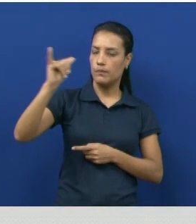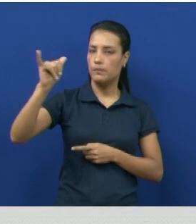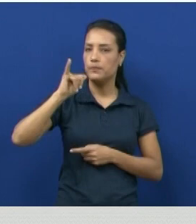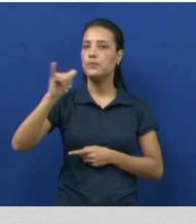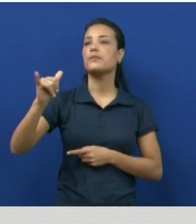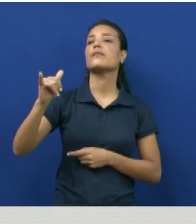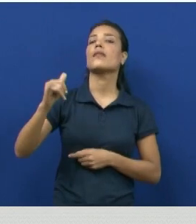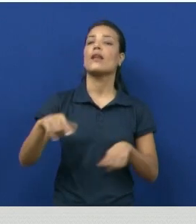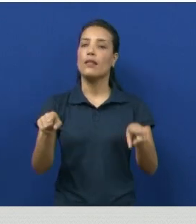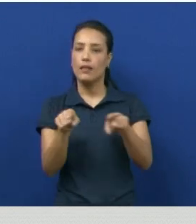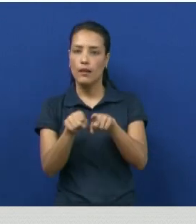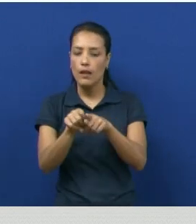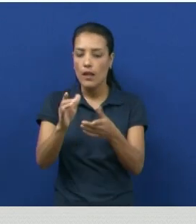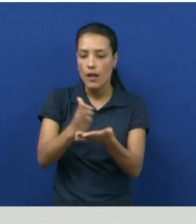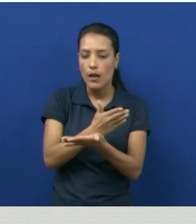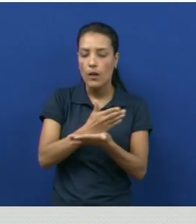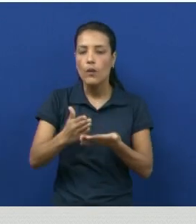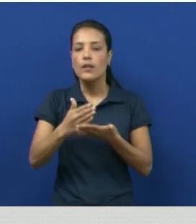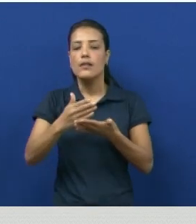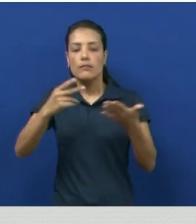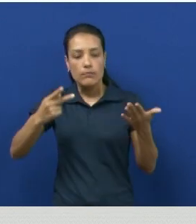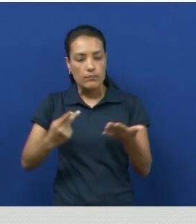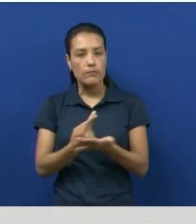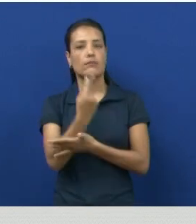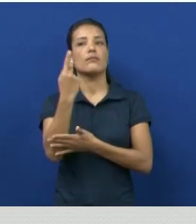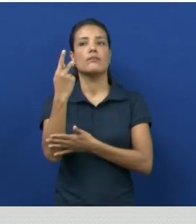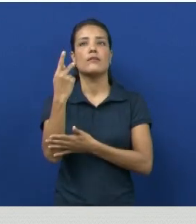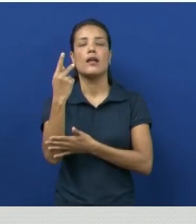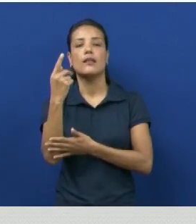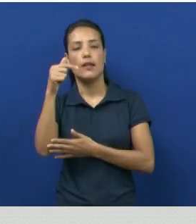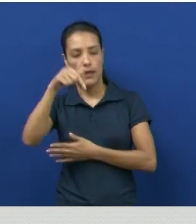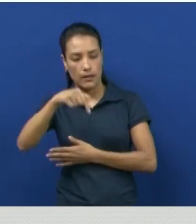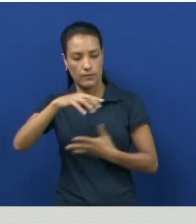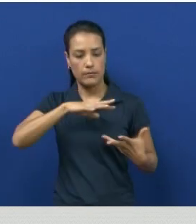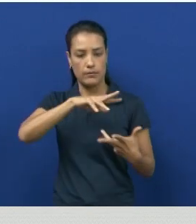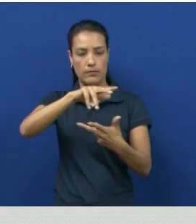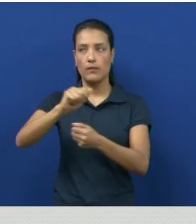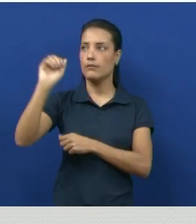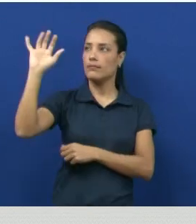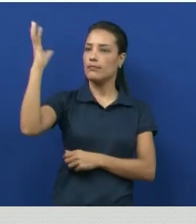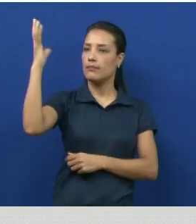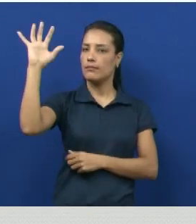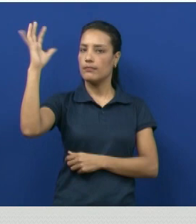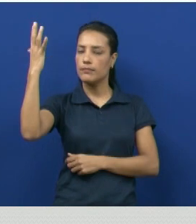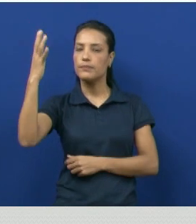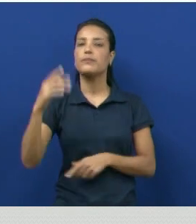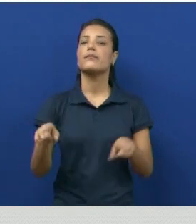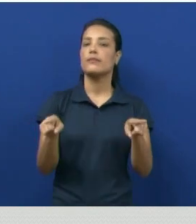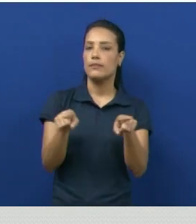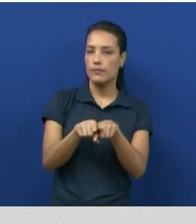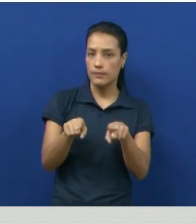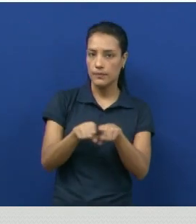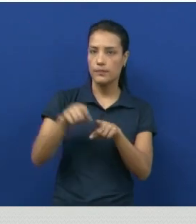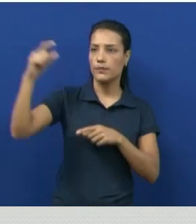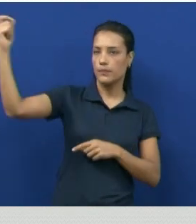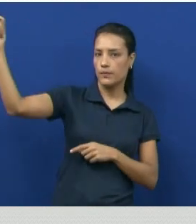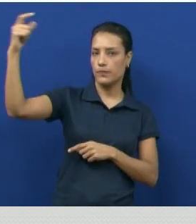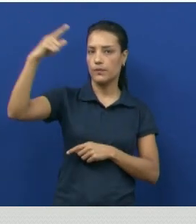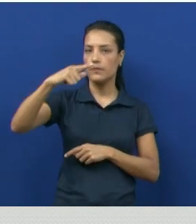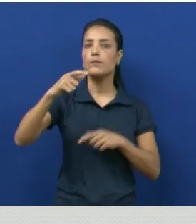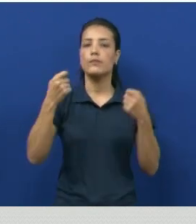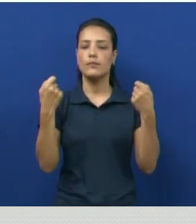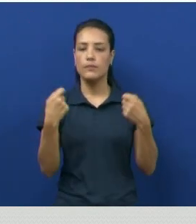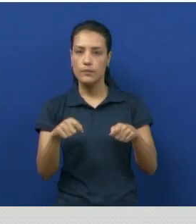para alguns fenômenos que acontecem aqui juntamente com o nosso clima. Além disso, o Sol é